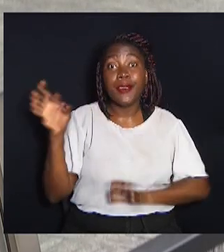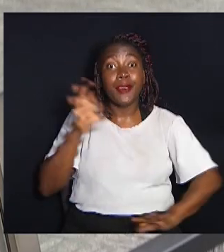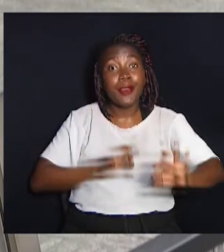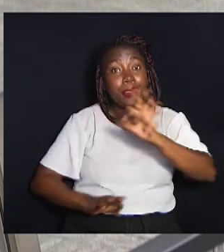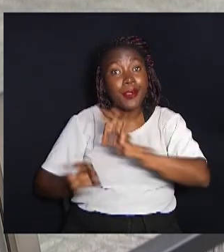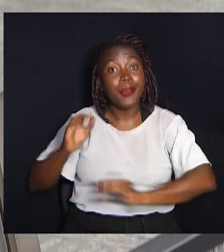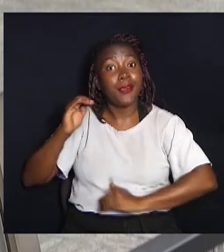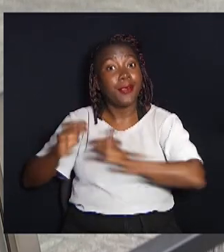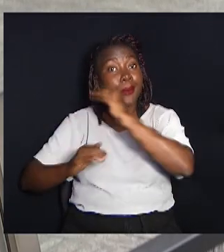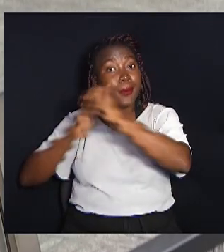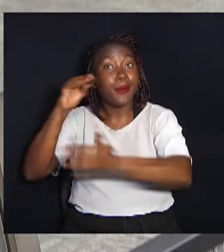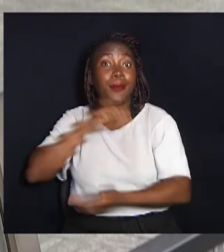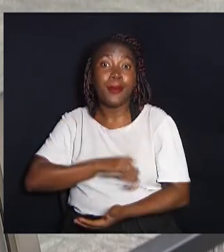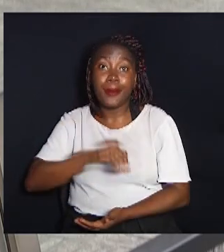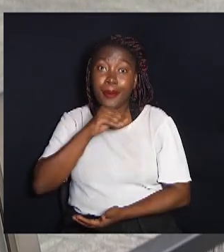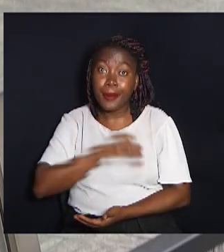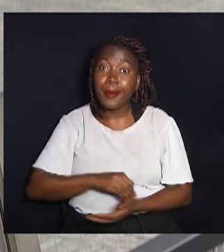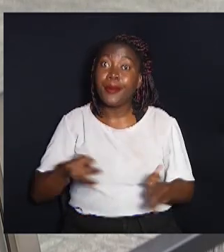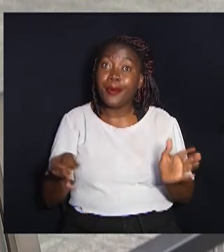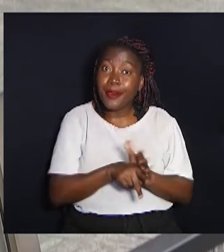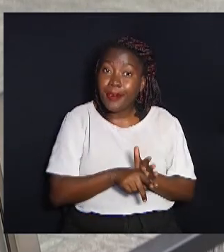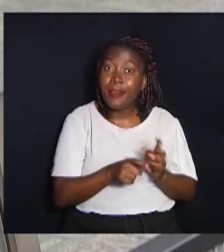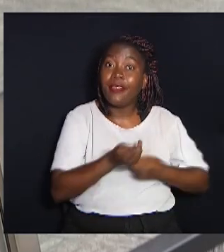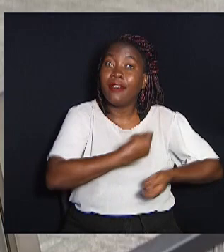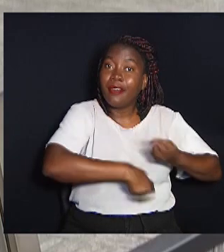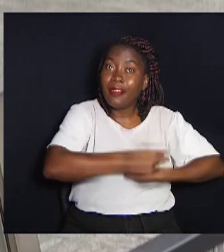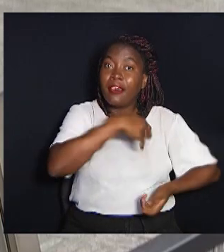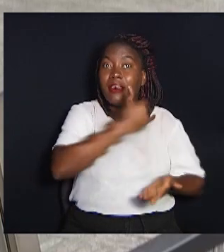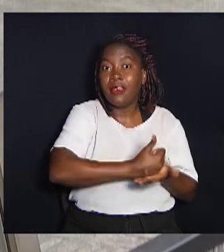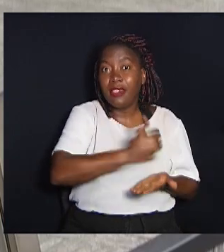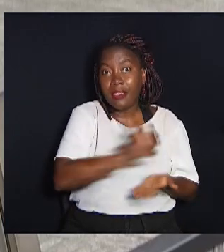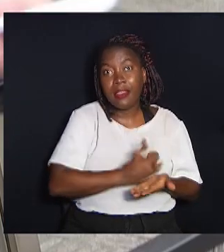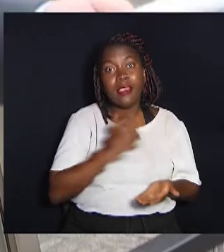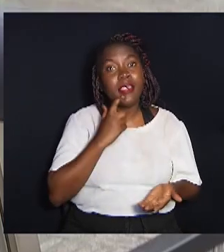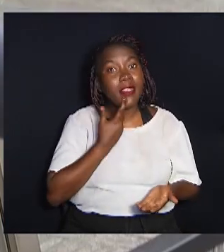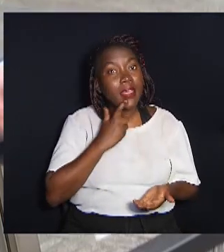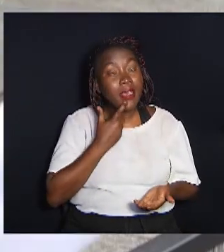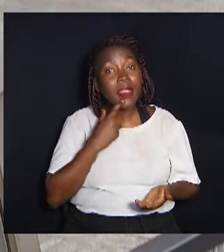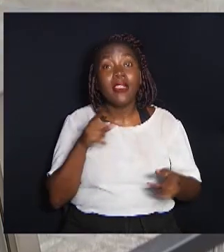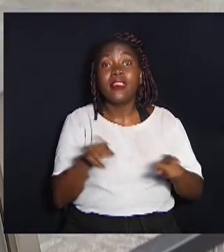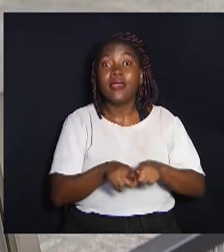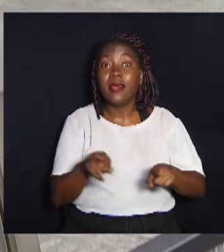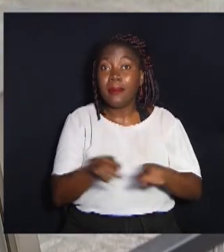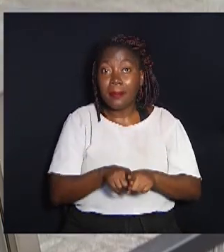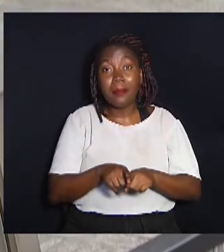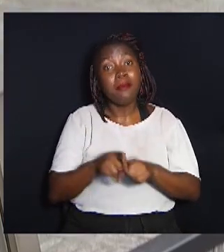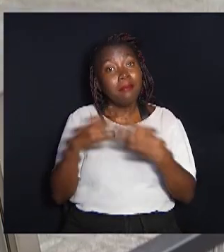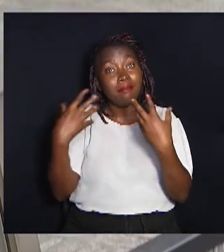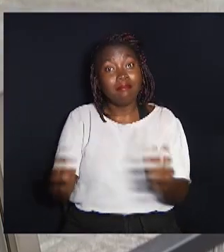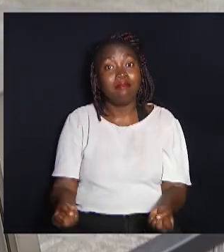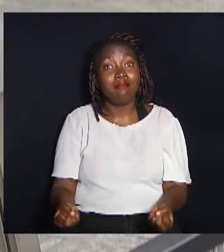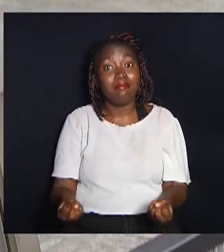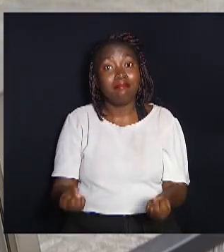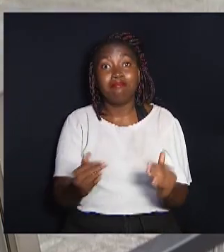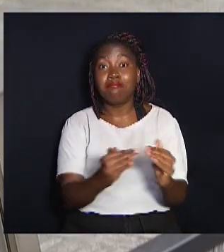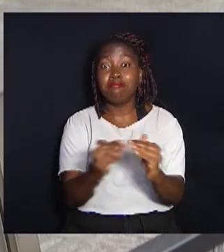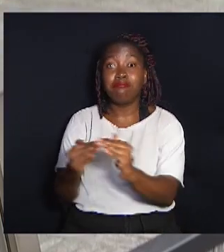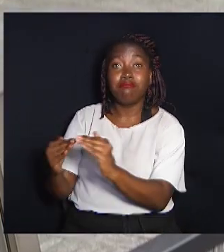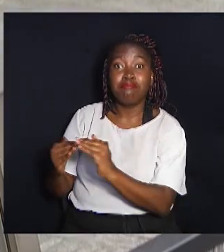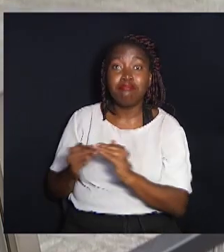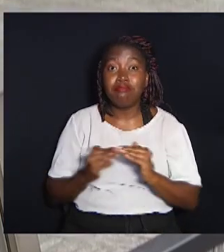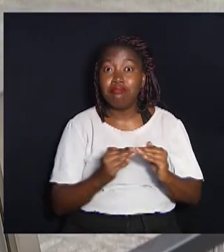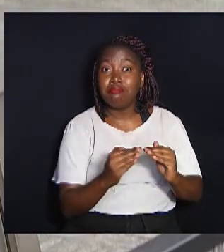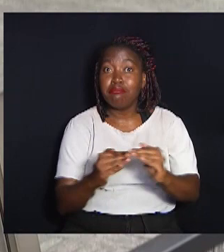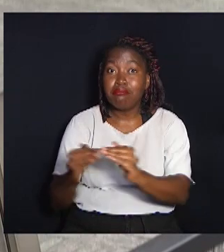e carreiras e vencimentos da administração tributária de Campinas. Também aí foi aprovado por unanimidade aí